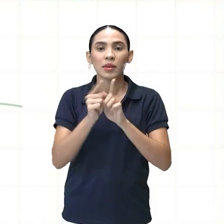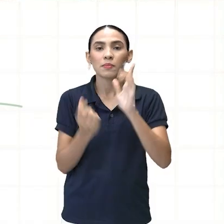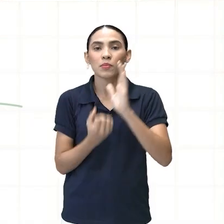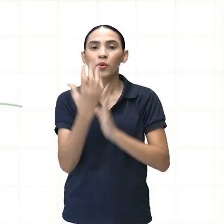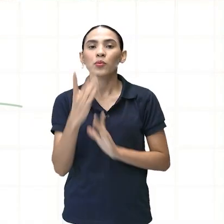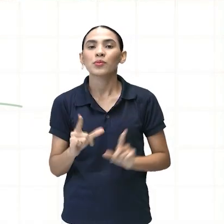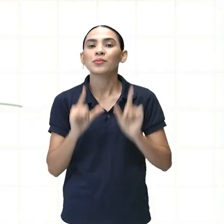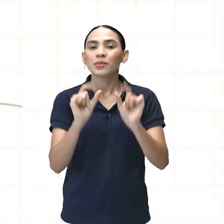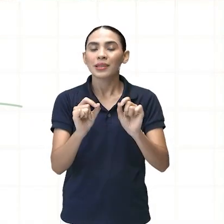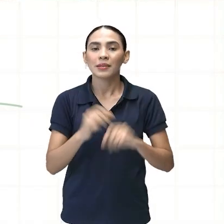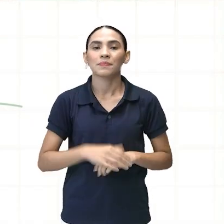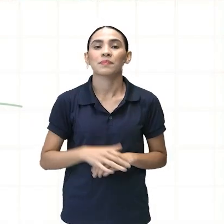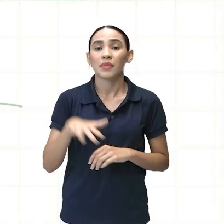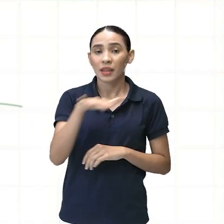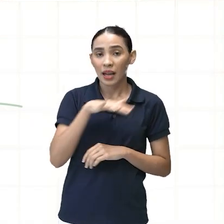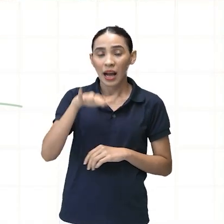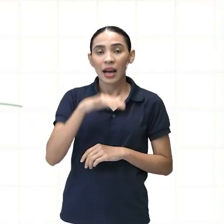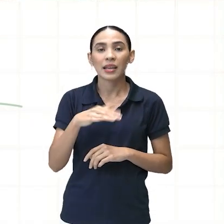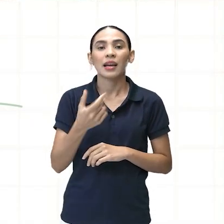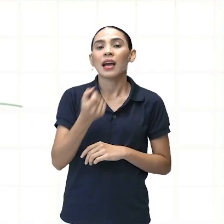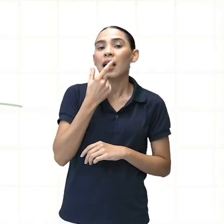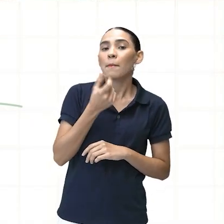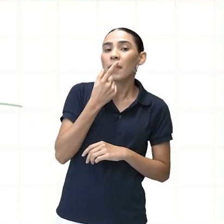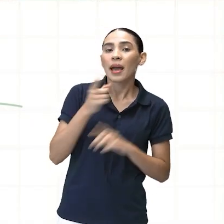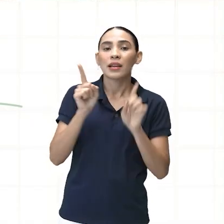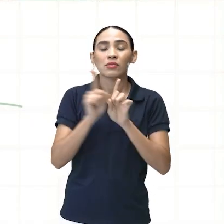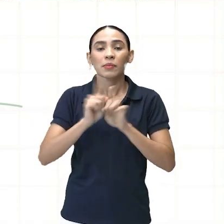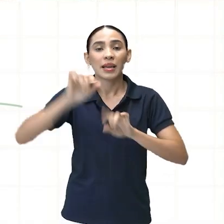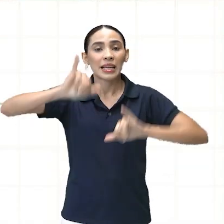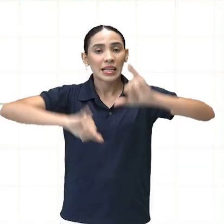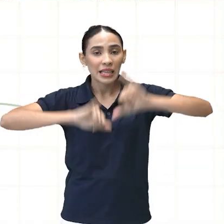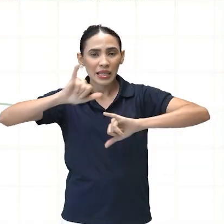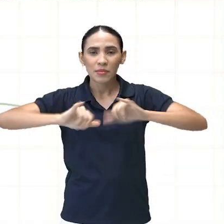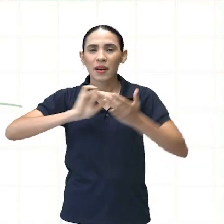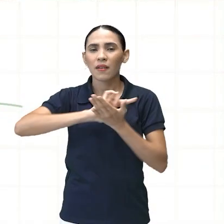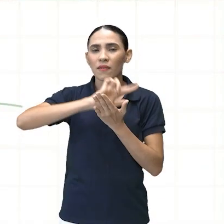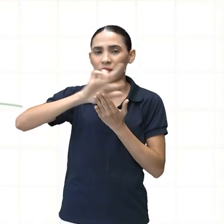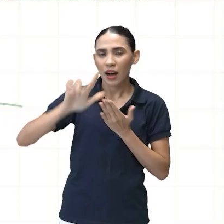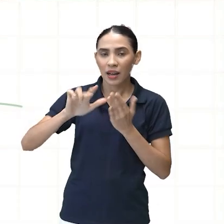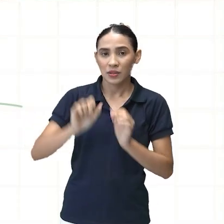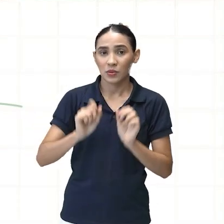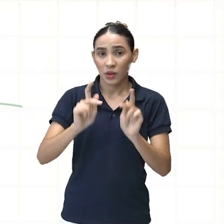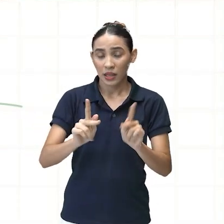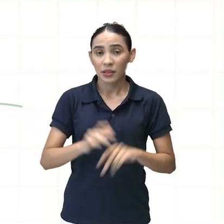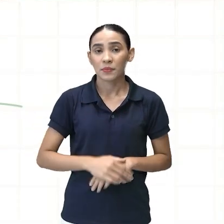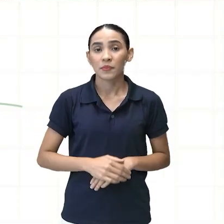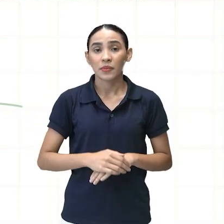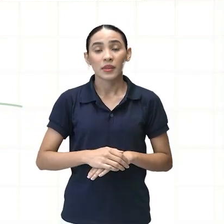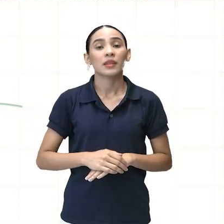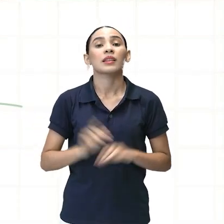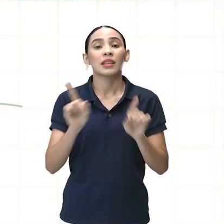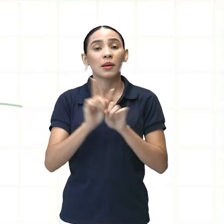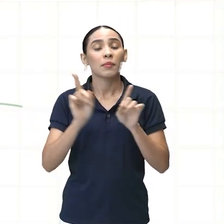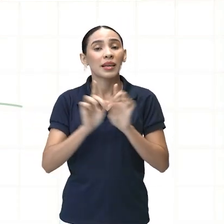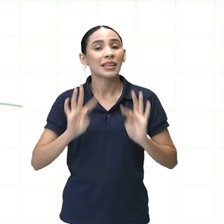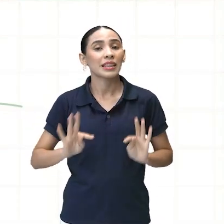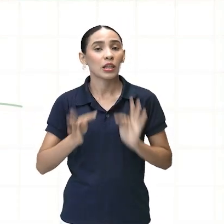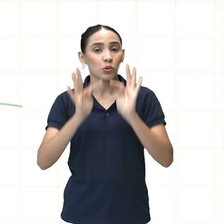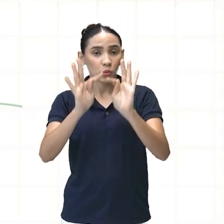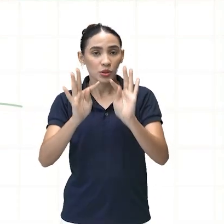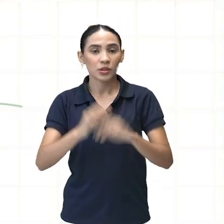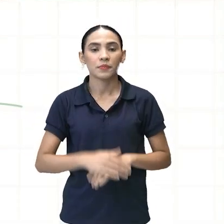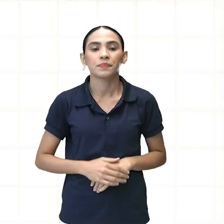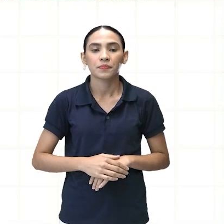produz muito na área farmacêutica, na área química, dentre outras, certo? Informática também.